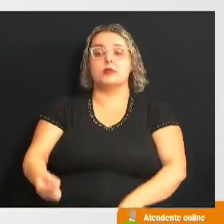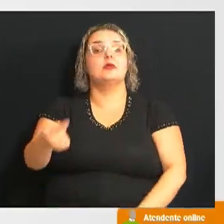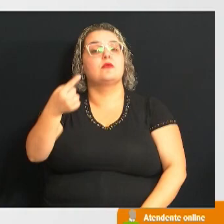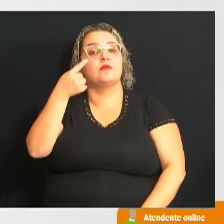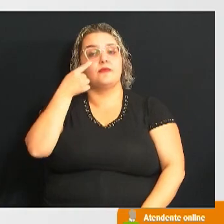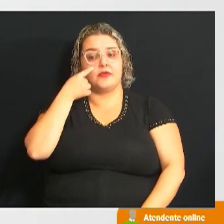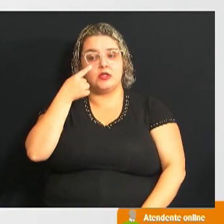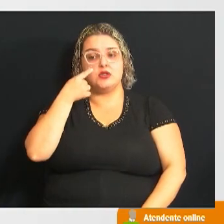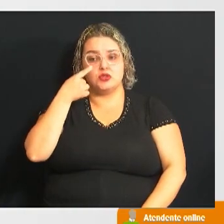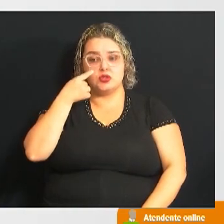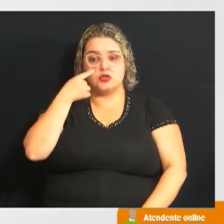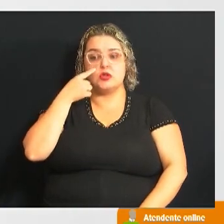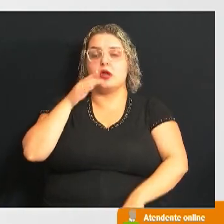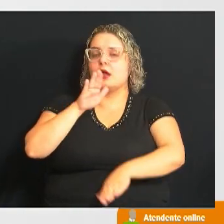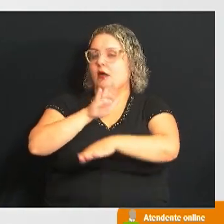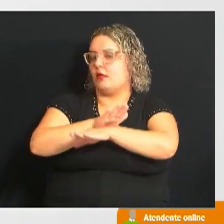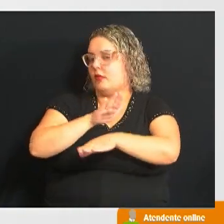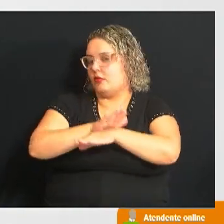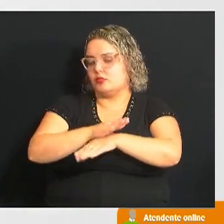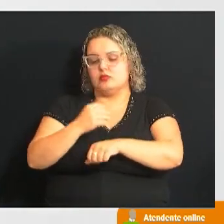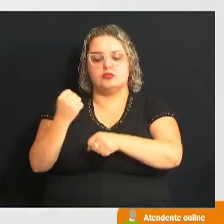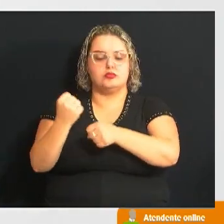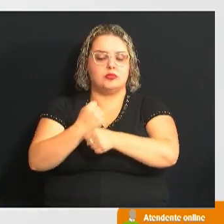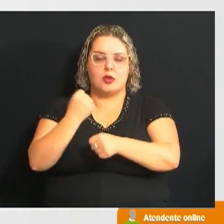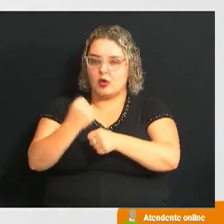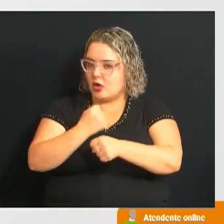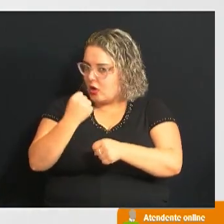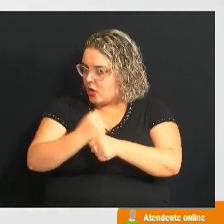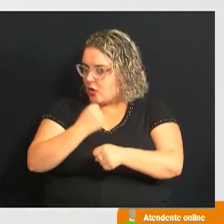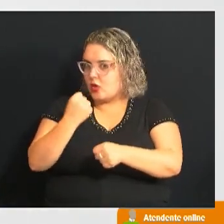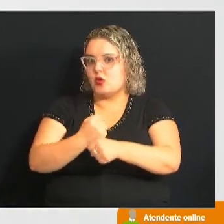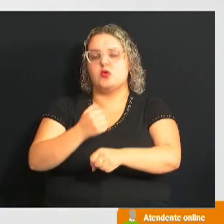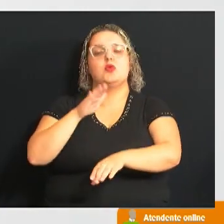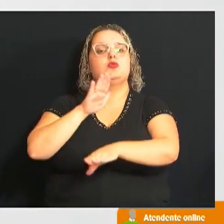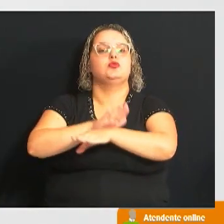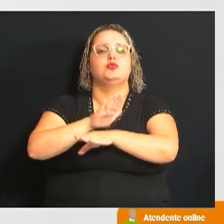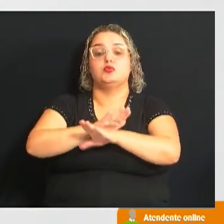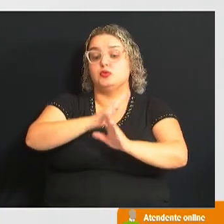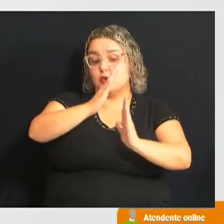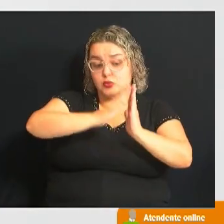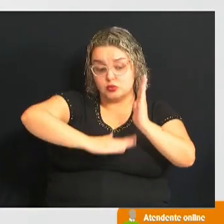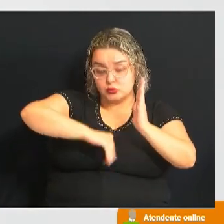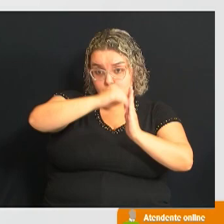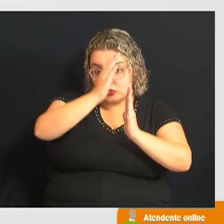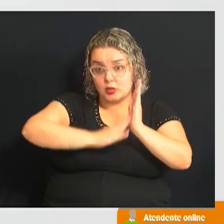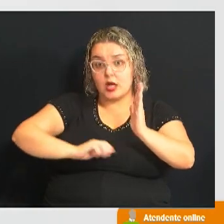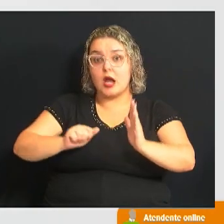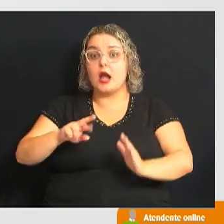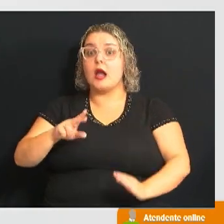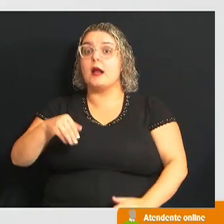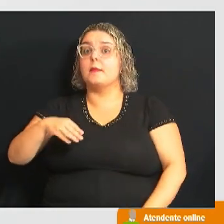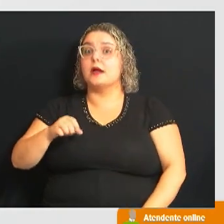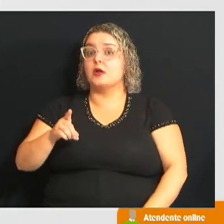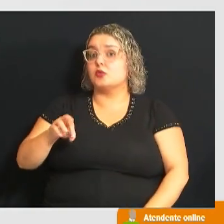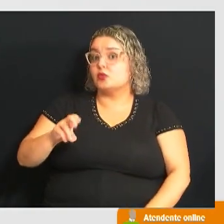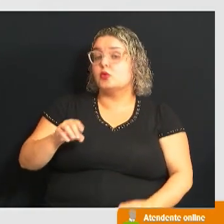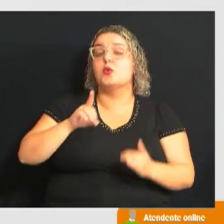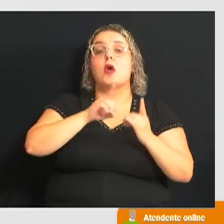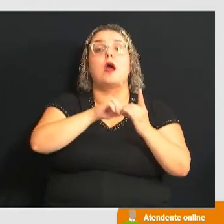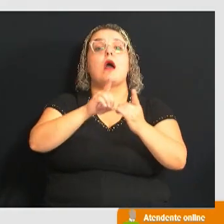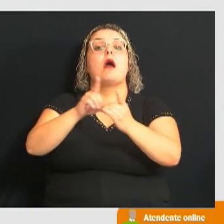temos ajudante de obras, ajudante de pintor, armador, atendente do